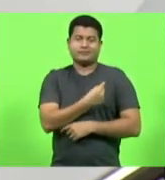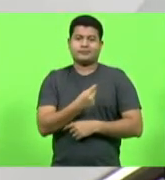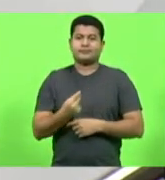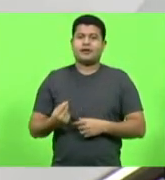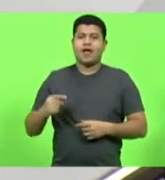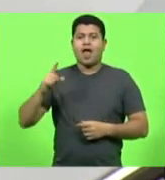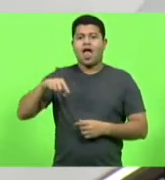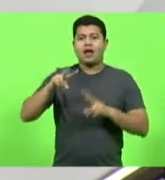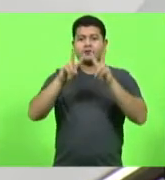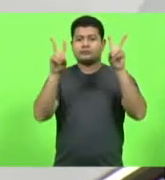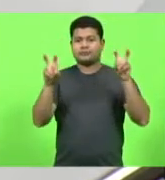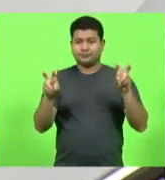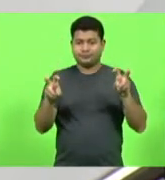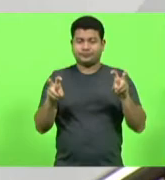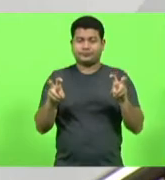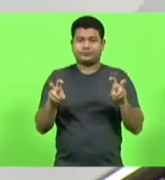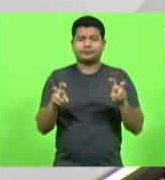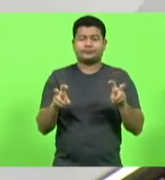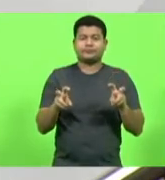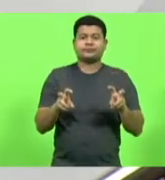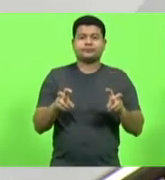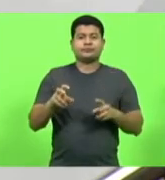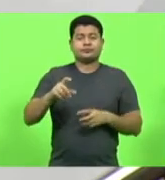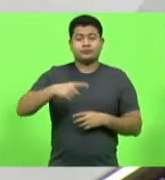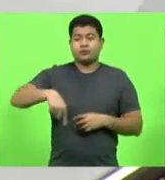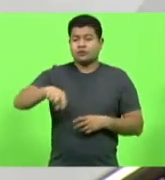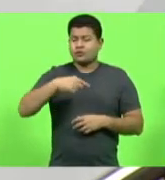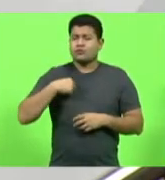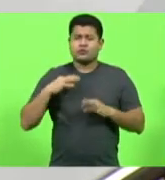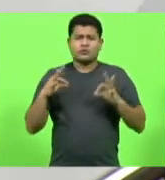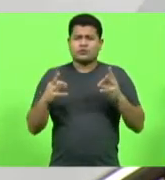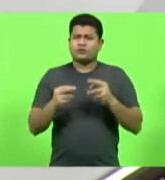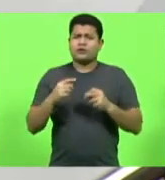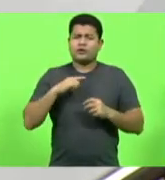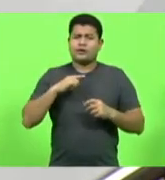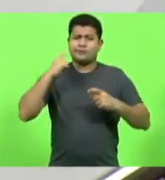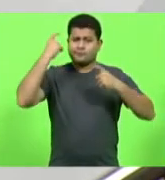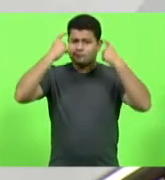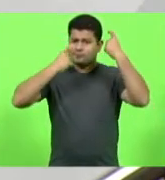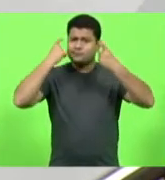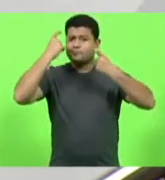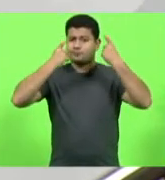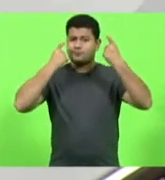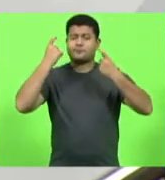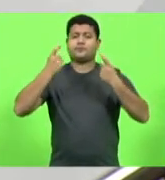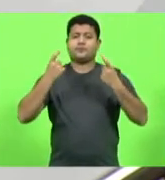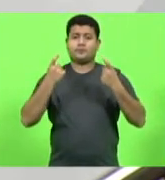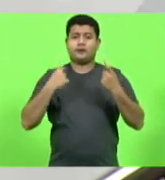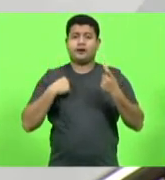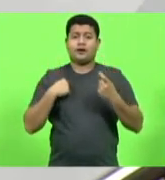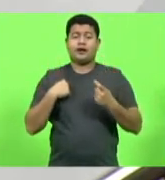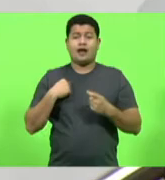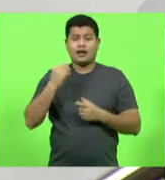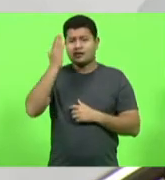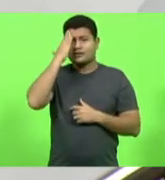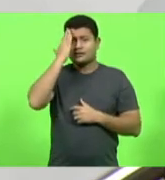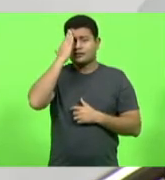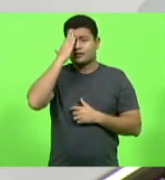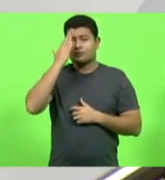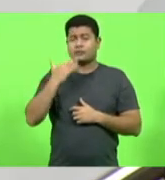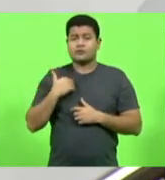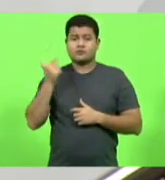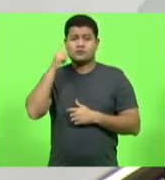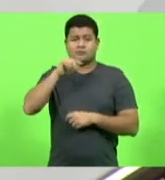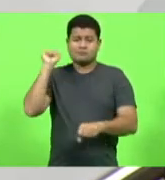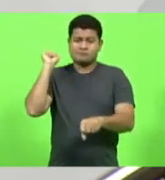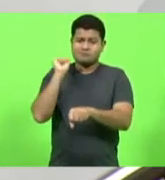um assunto que a todos nós preocupa. Sabemos que a única forma de frear os